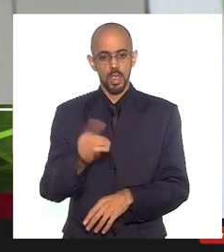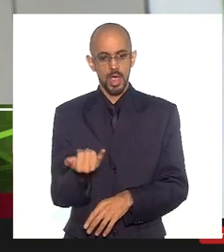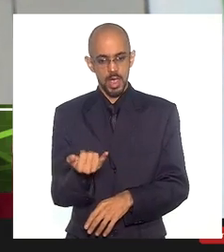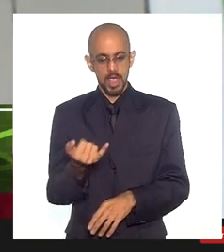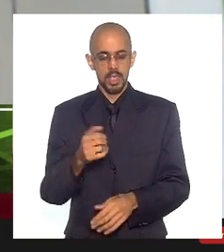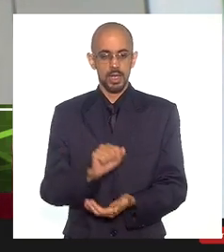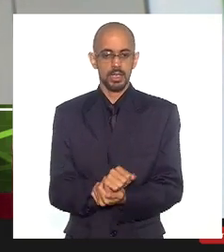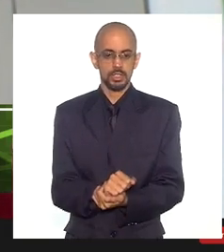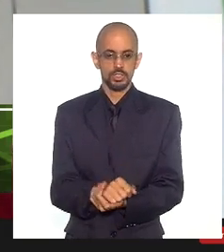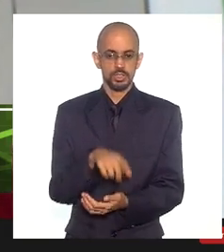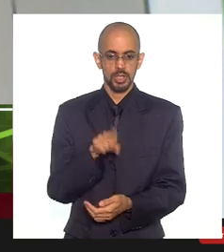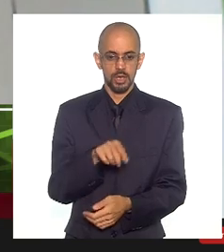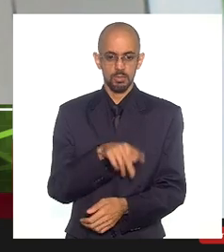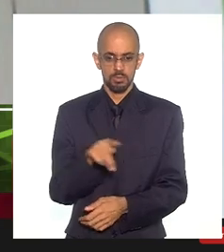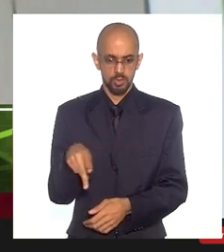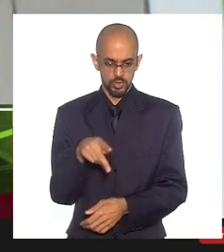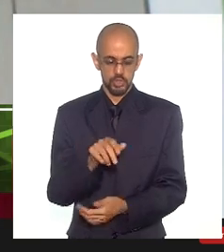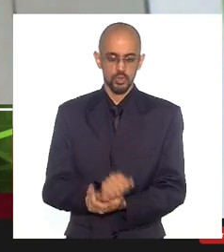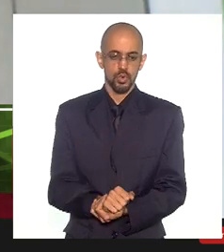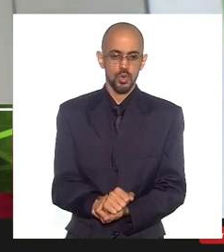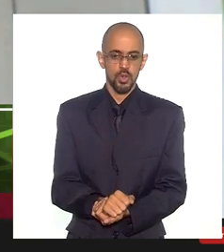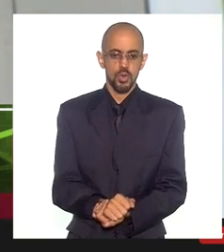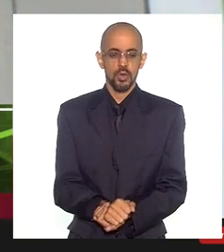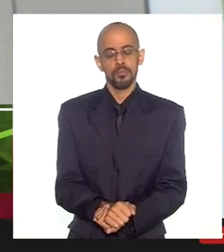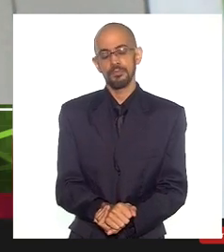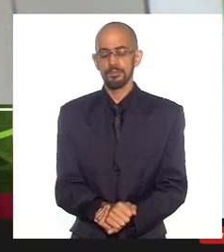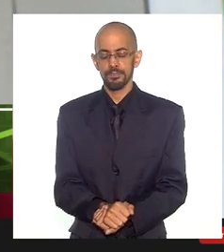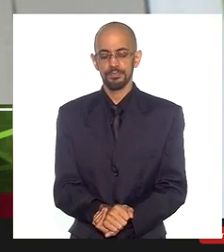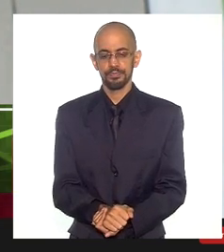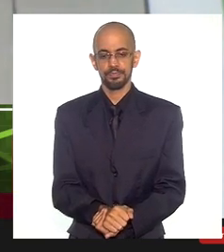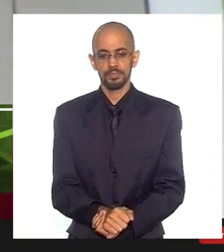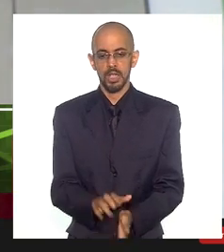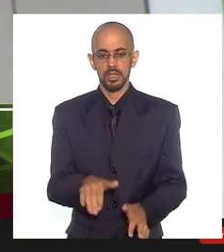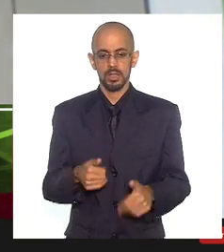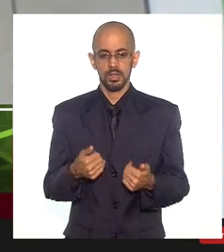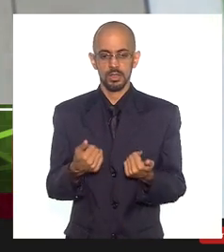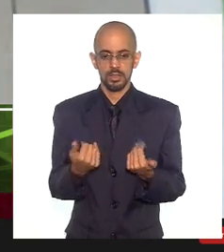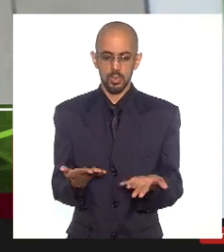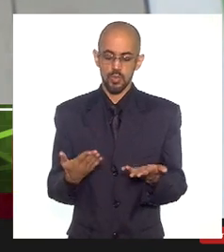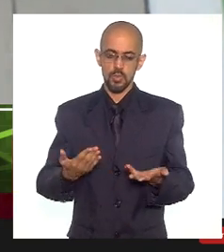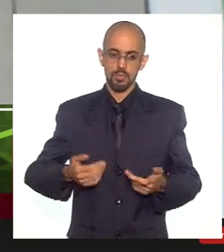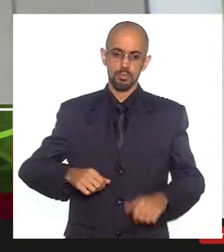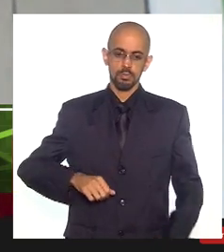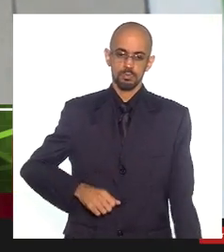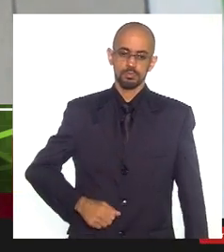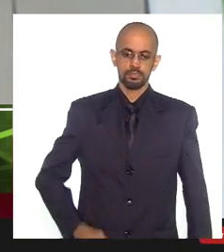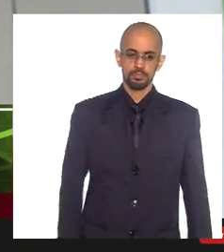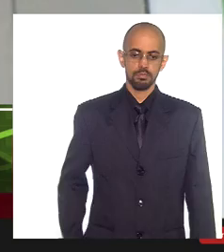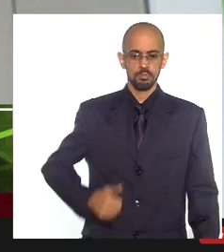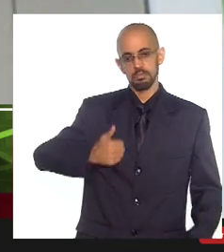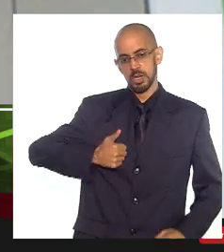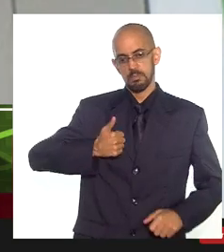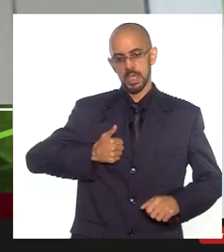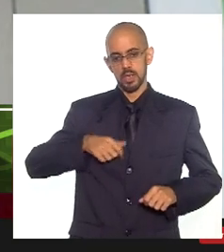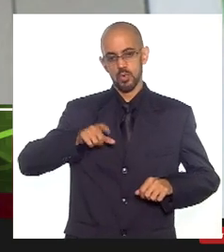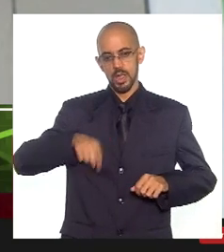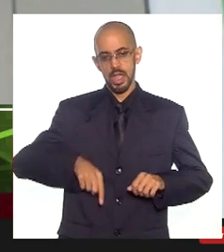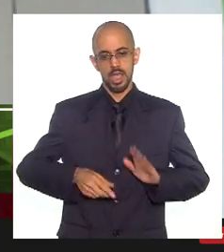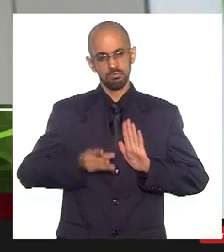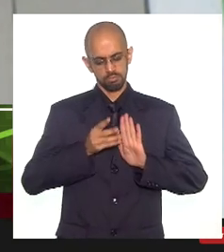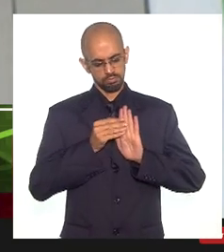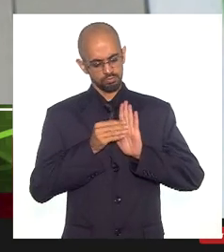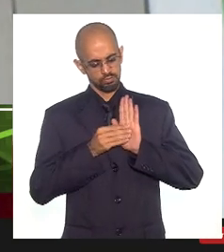corpo docente, a professora Ana Karina. E, primeiro, registrar aqui a nossa